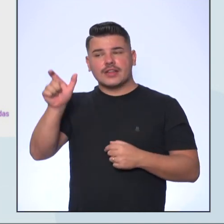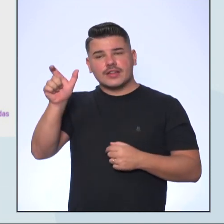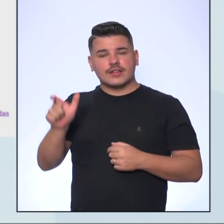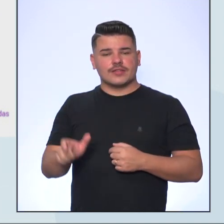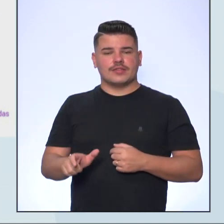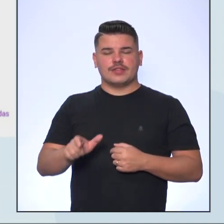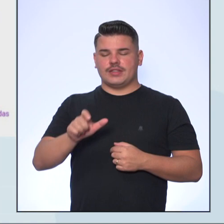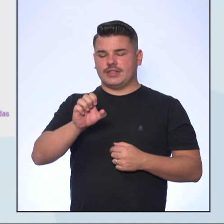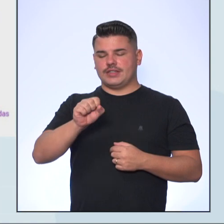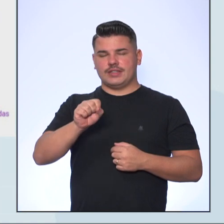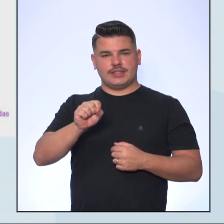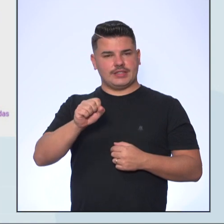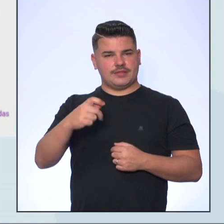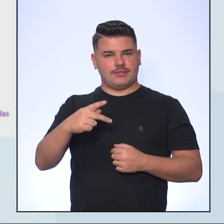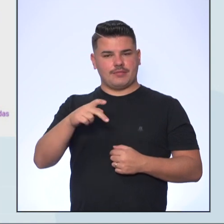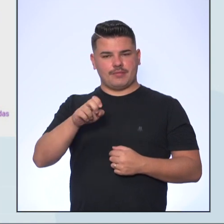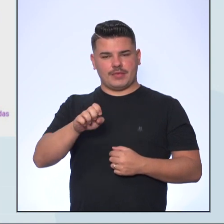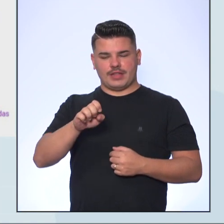espectroscopia.